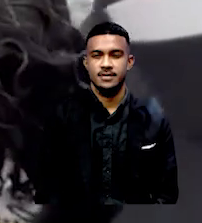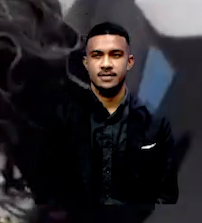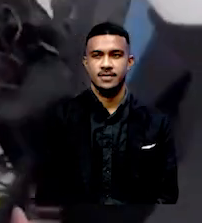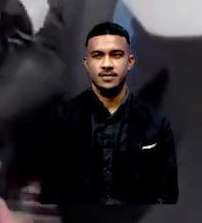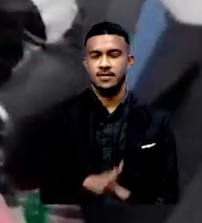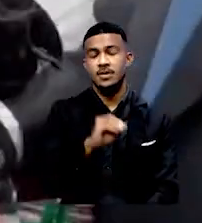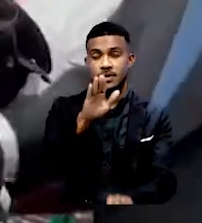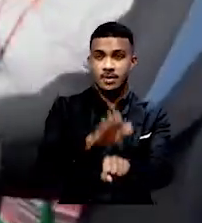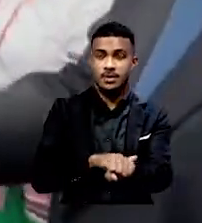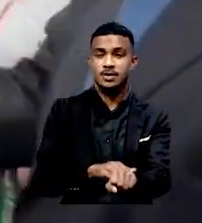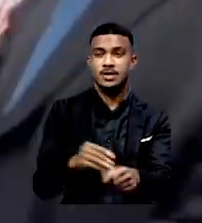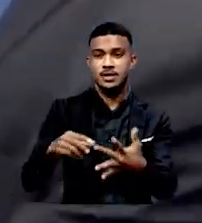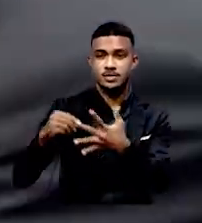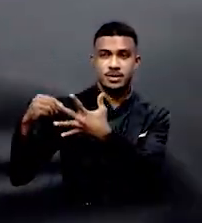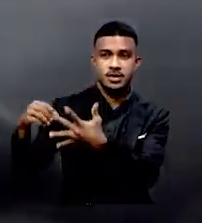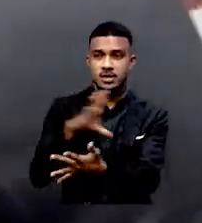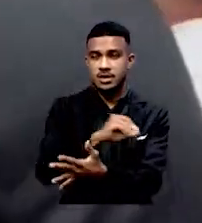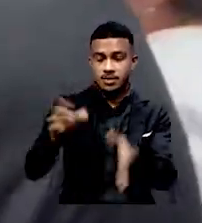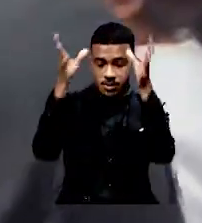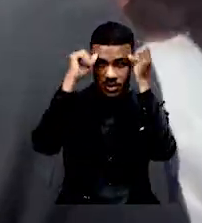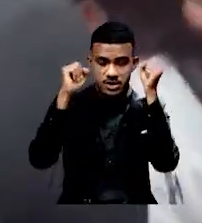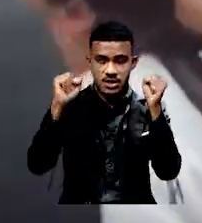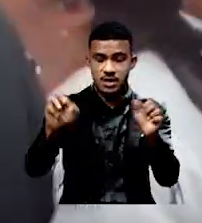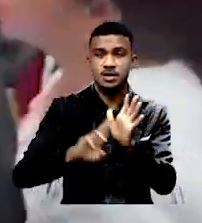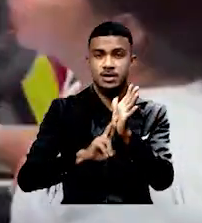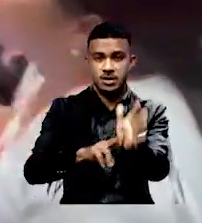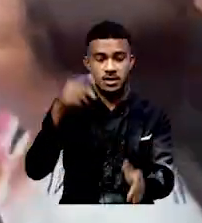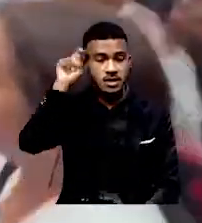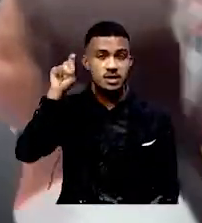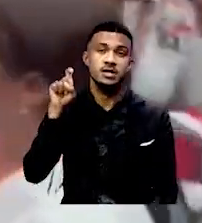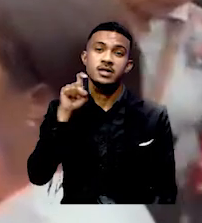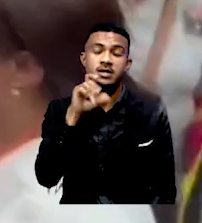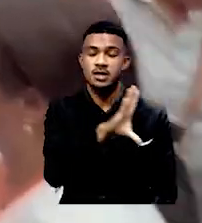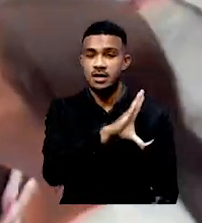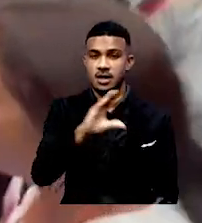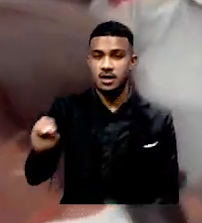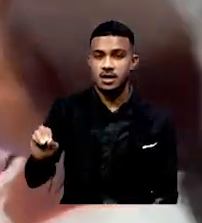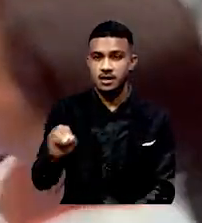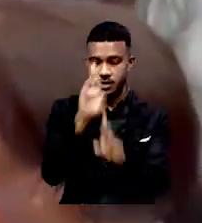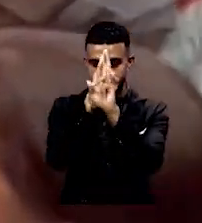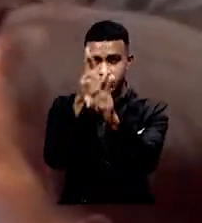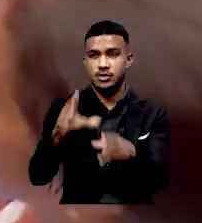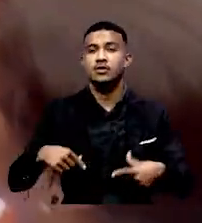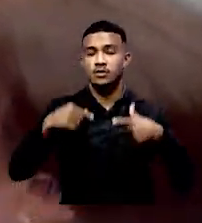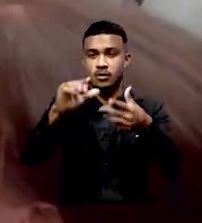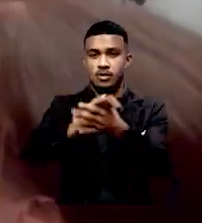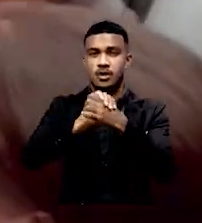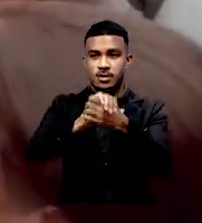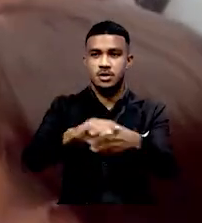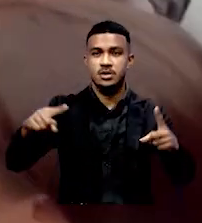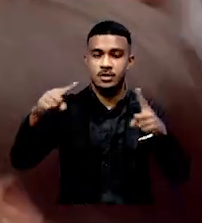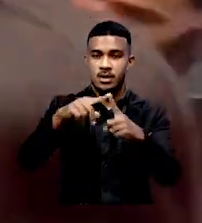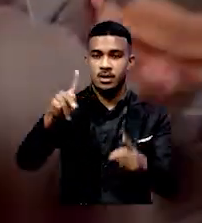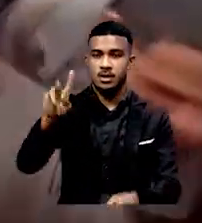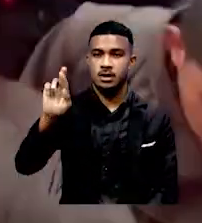Enviado especial extraordinário Presidente da República, Kaira Lechana Guzmão, cumprimenta no rato parabéns para Cardeal Virgílio do Carmo da